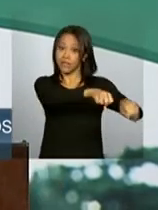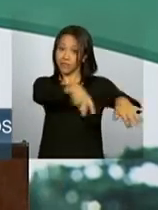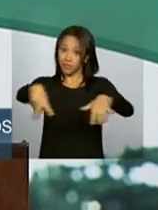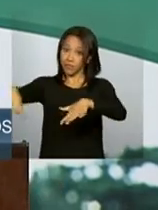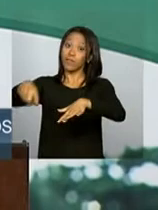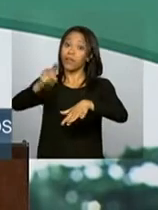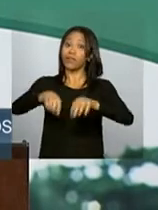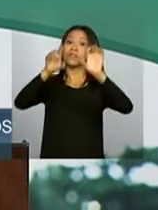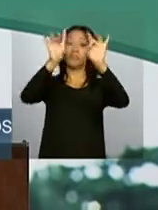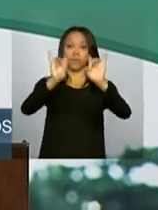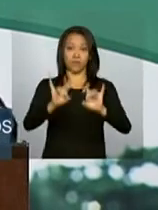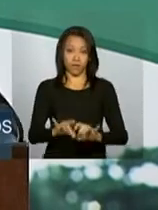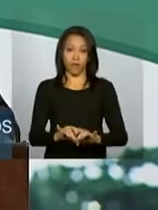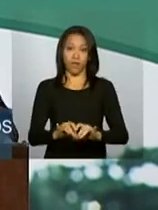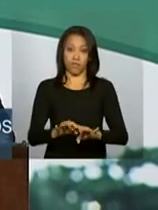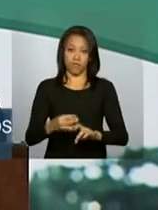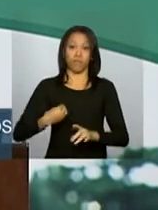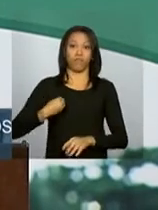país.